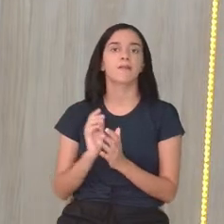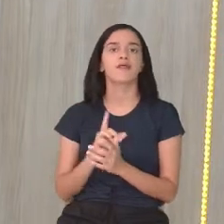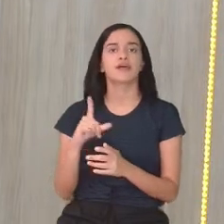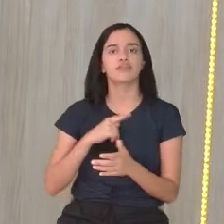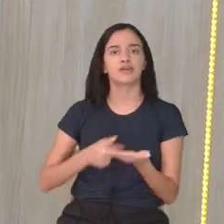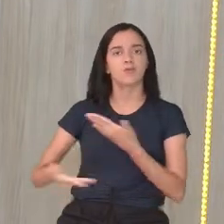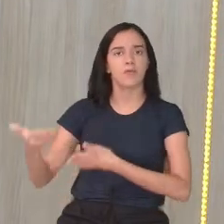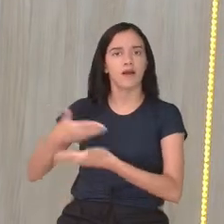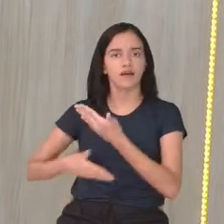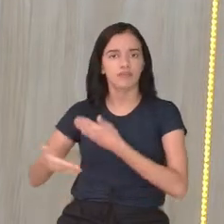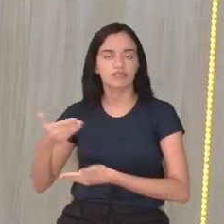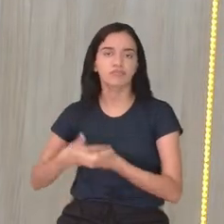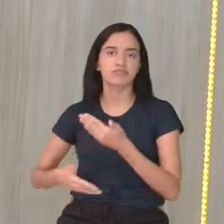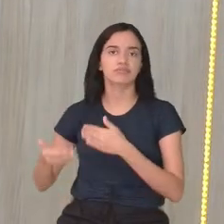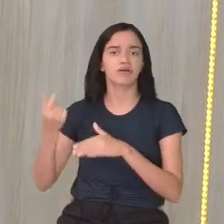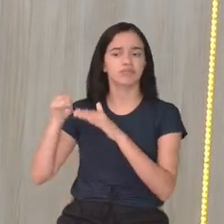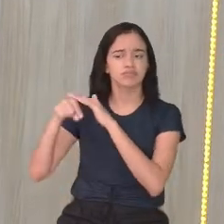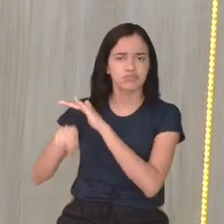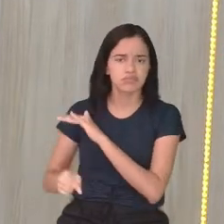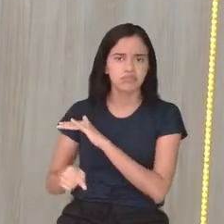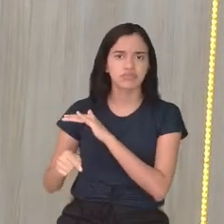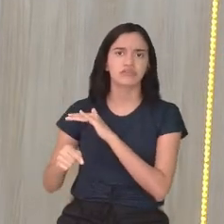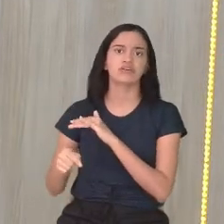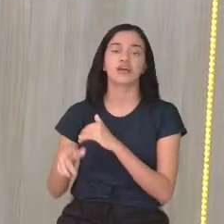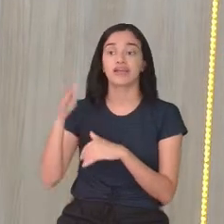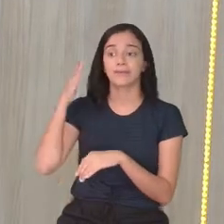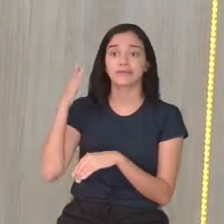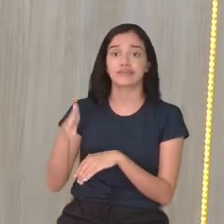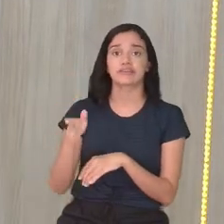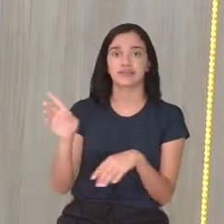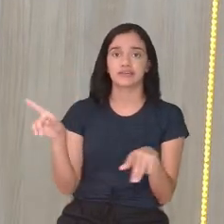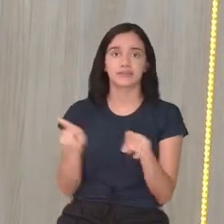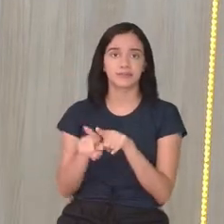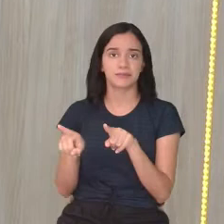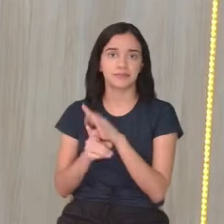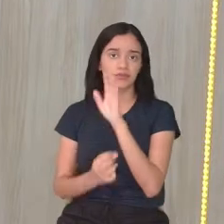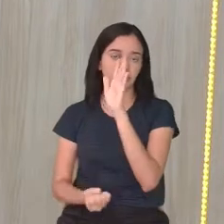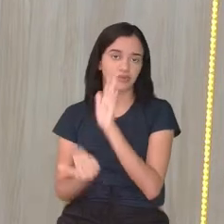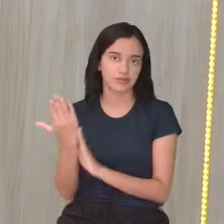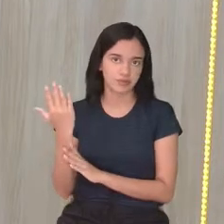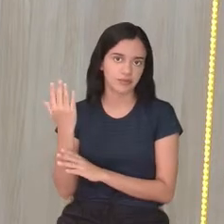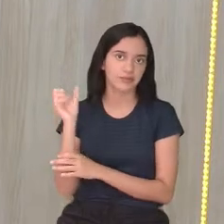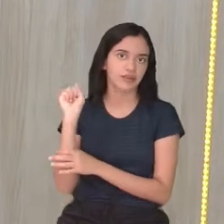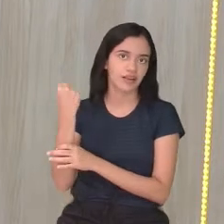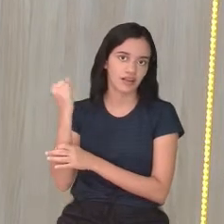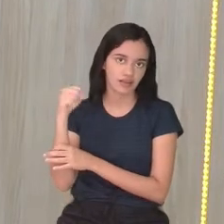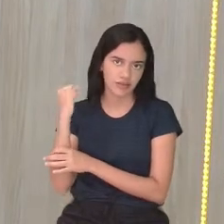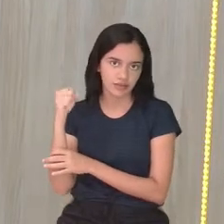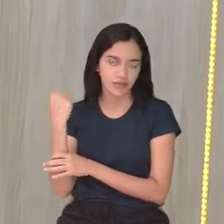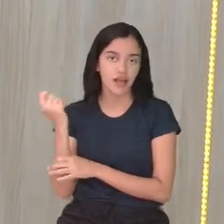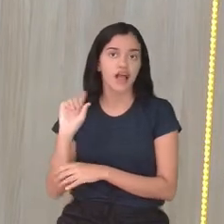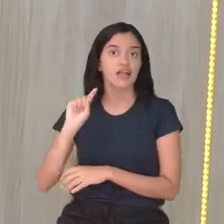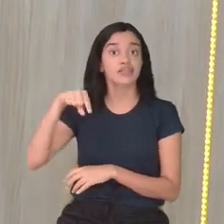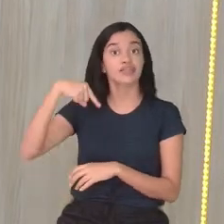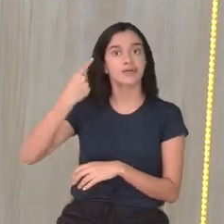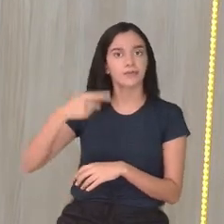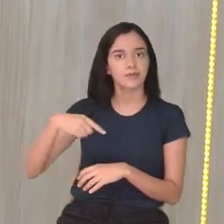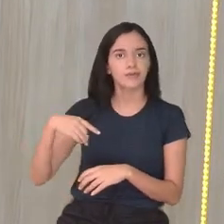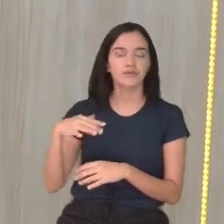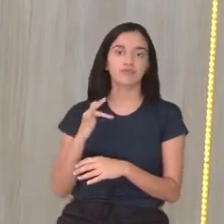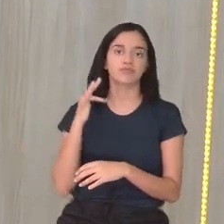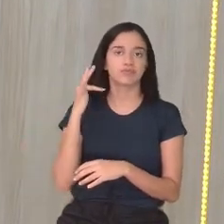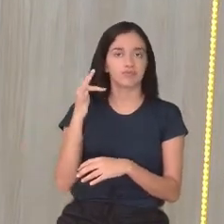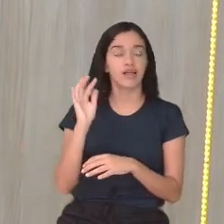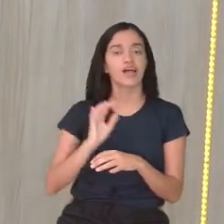uma relação mais profunda aí, mais direta com esse surgimento da ginástica. Depois de um tempo, com